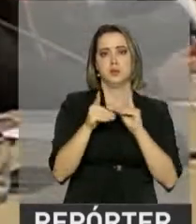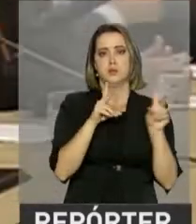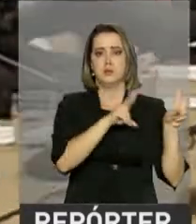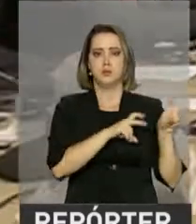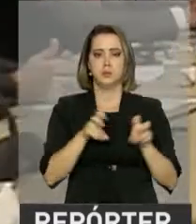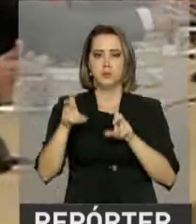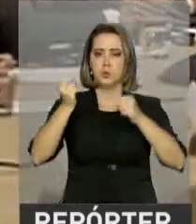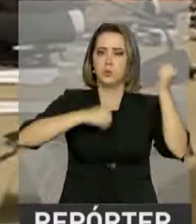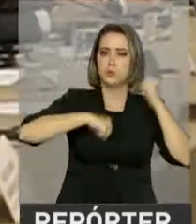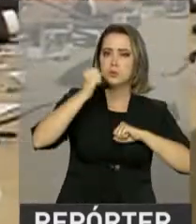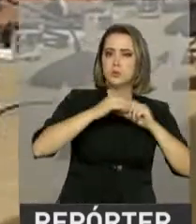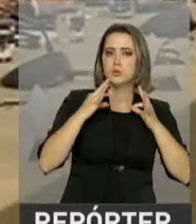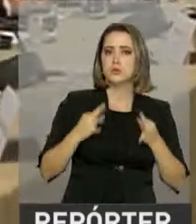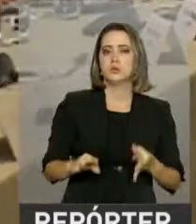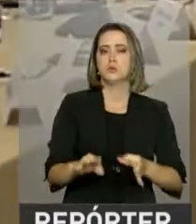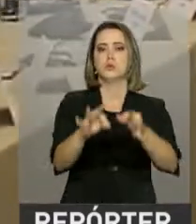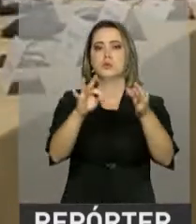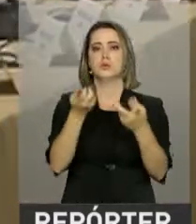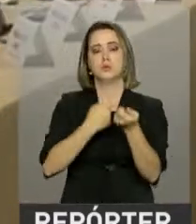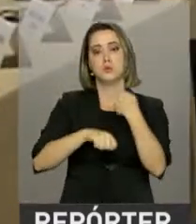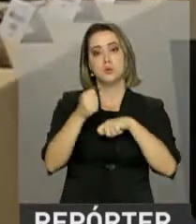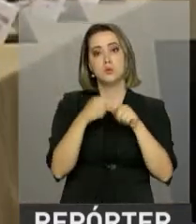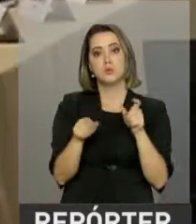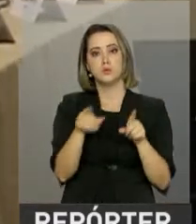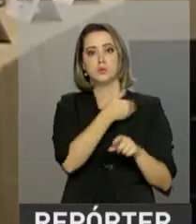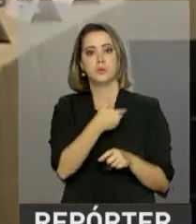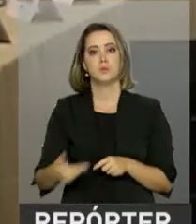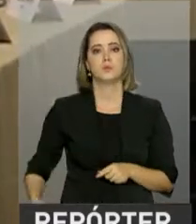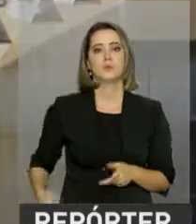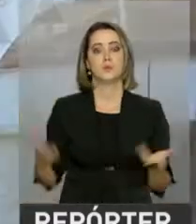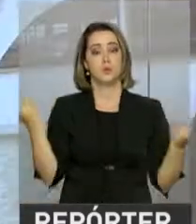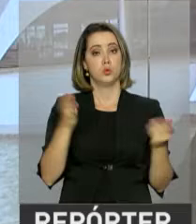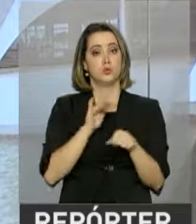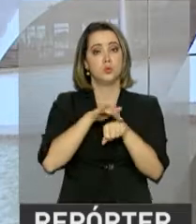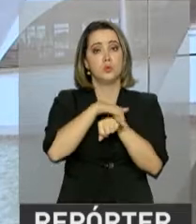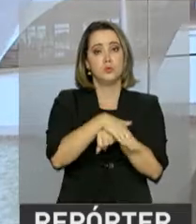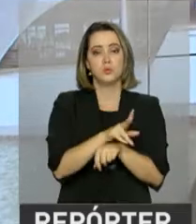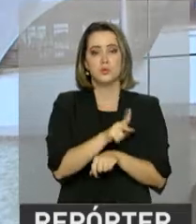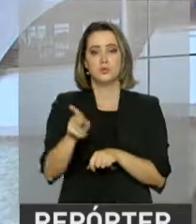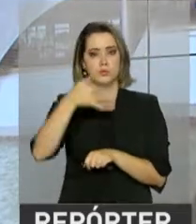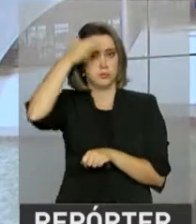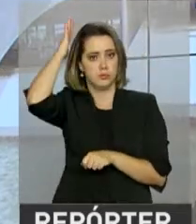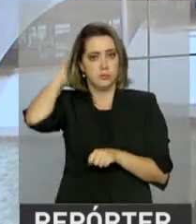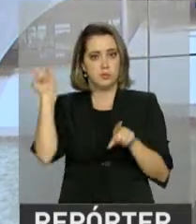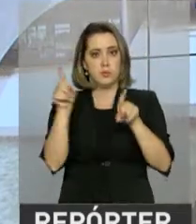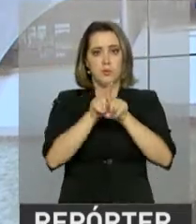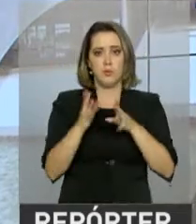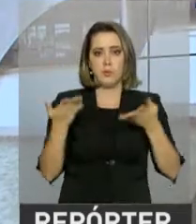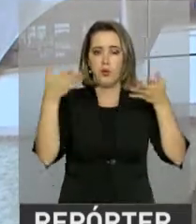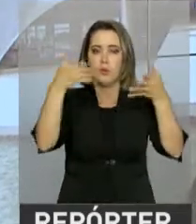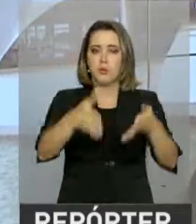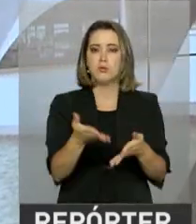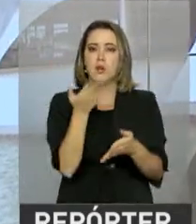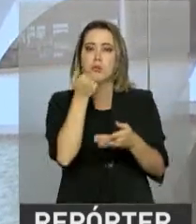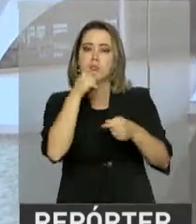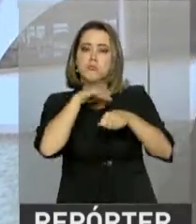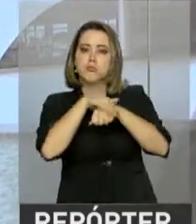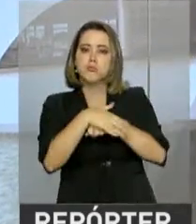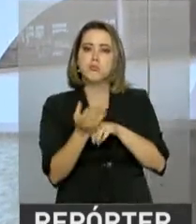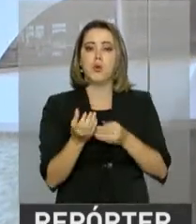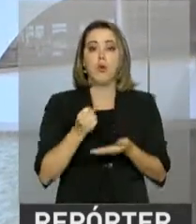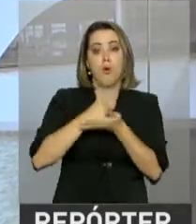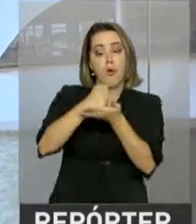nas áreas de indústria tecnologia finanças e governo hoje à noite o presidente michel temer também participa de um jantar oferecido